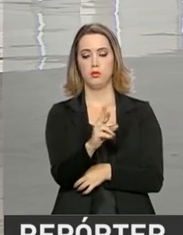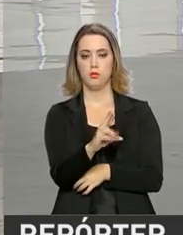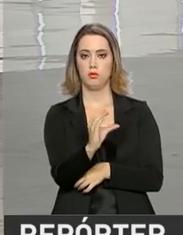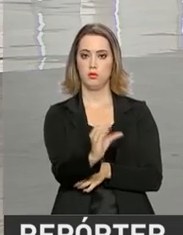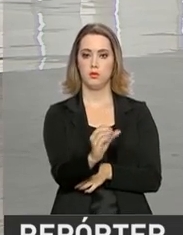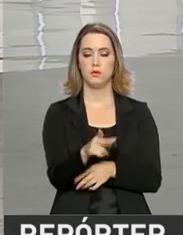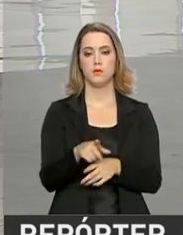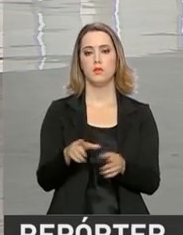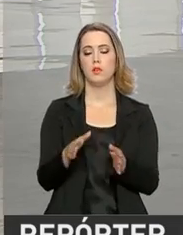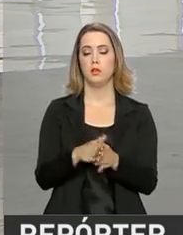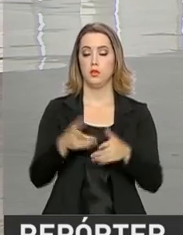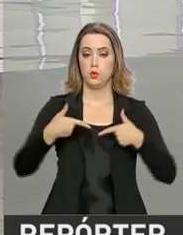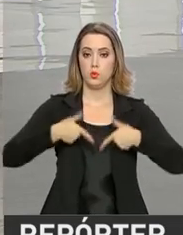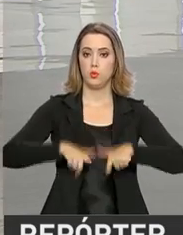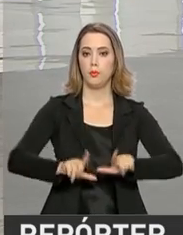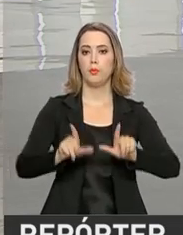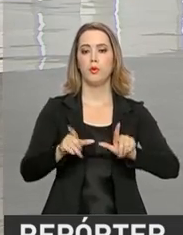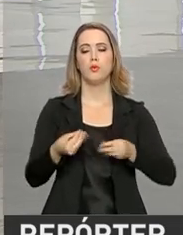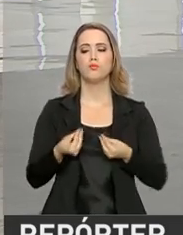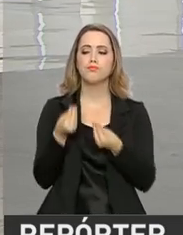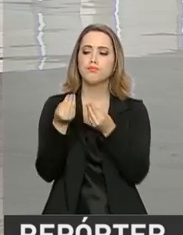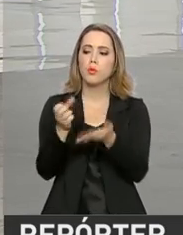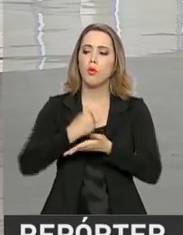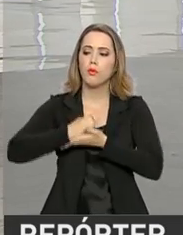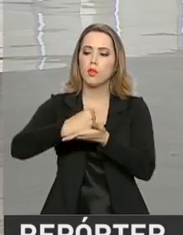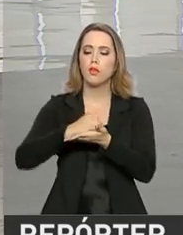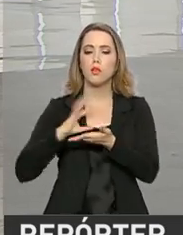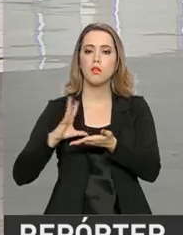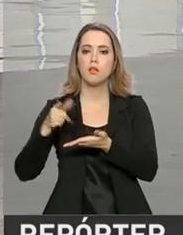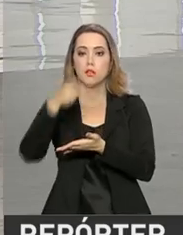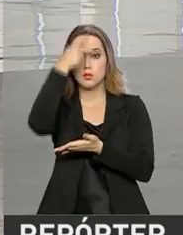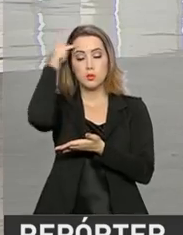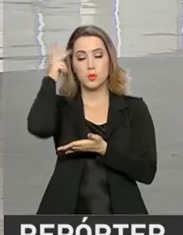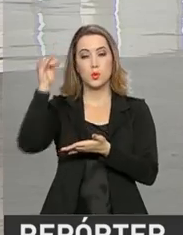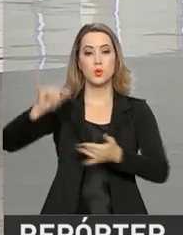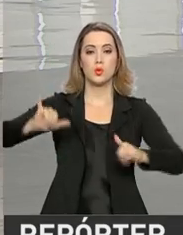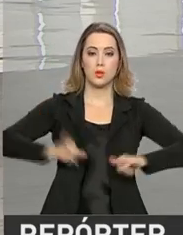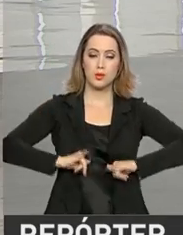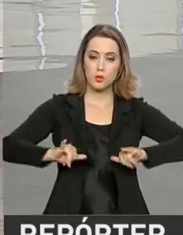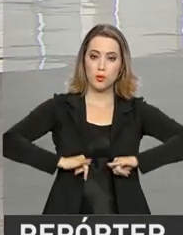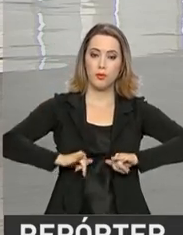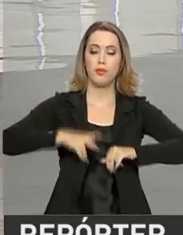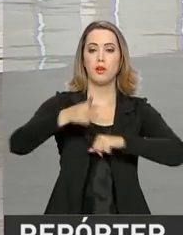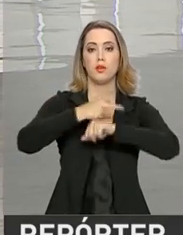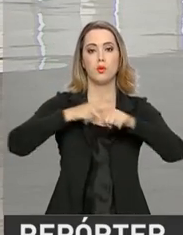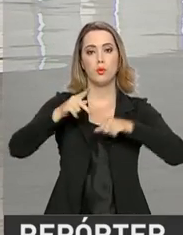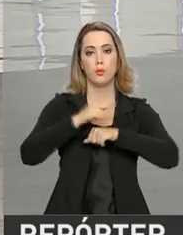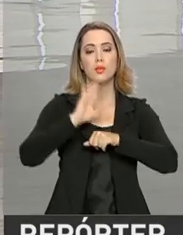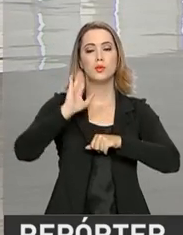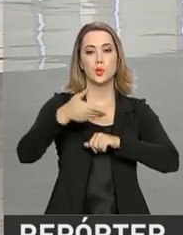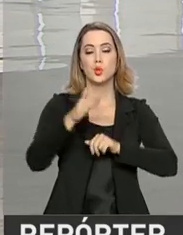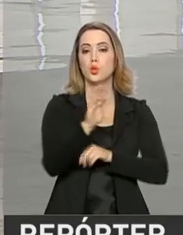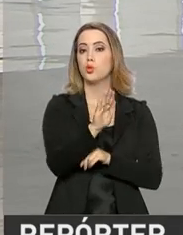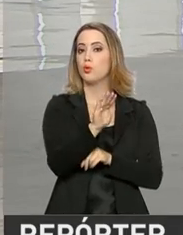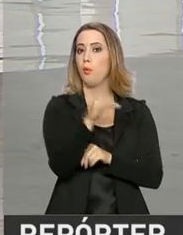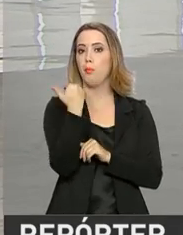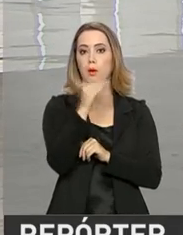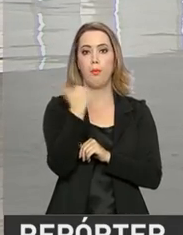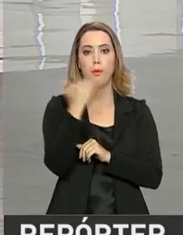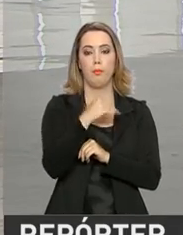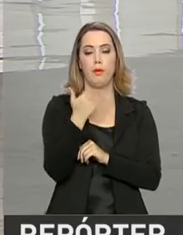as vítimas do conflito no país que em mais de cinco décadas já levou à morte de pelo menos